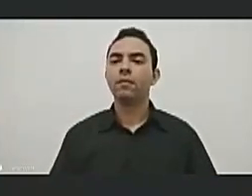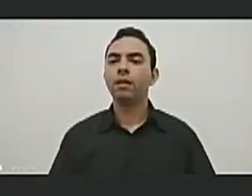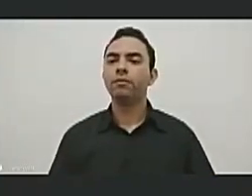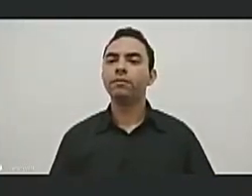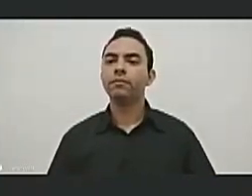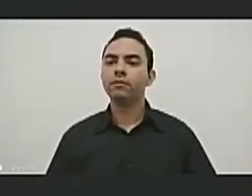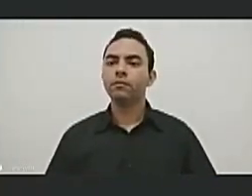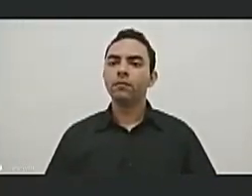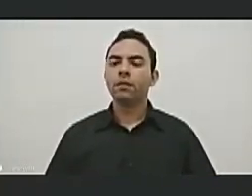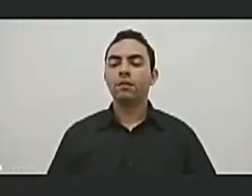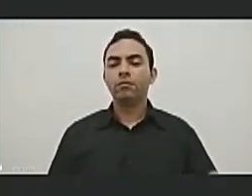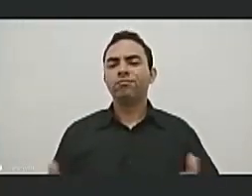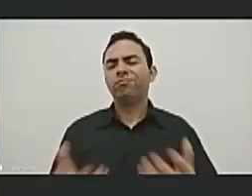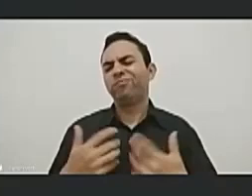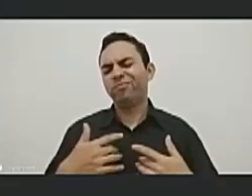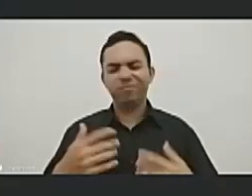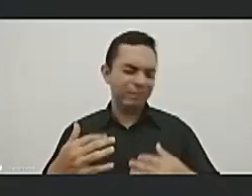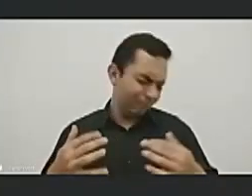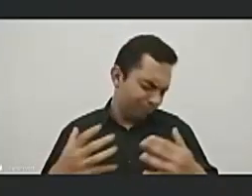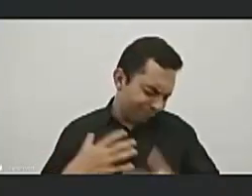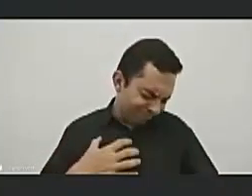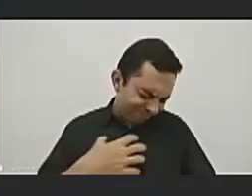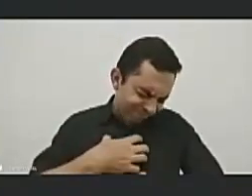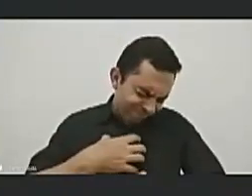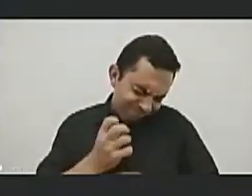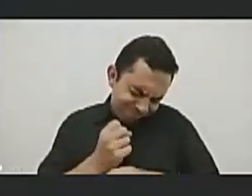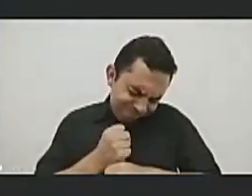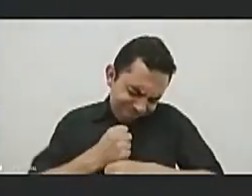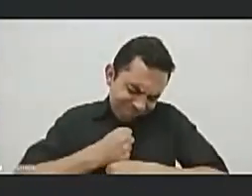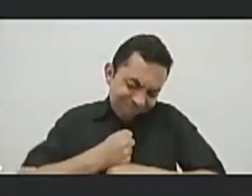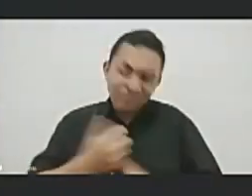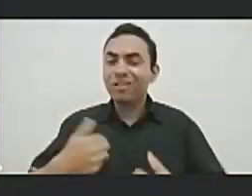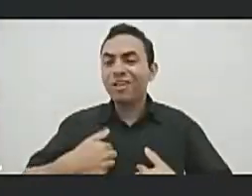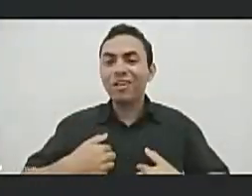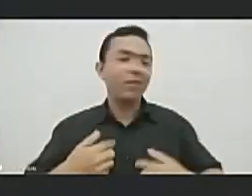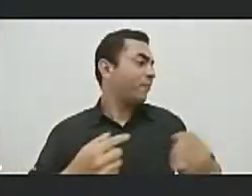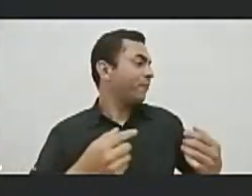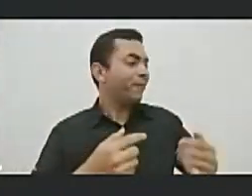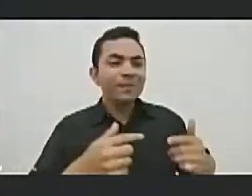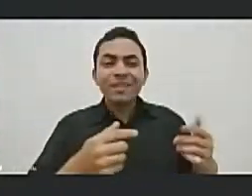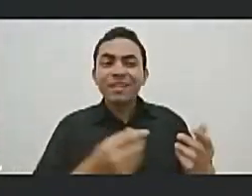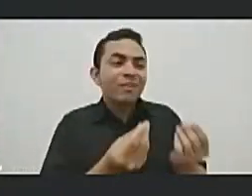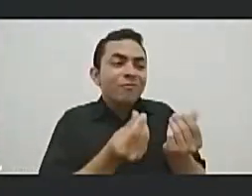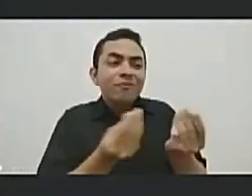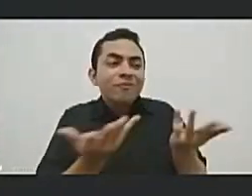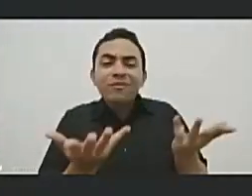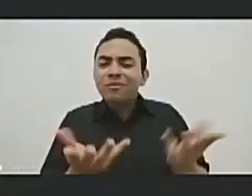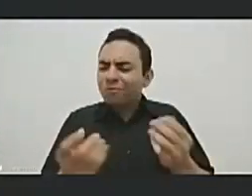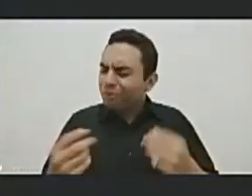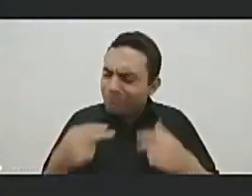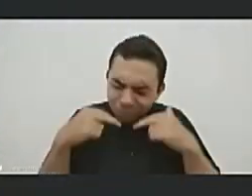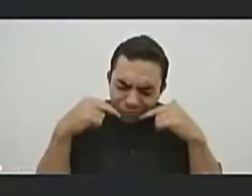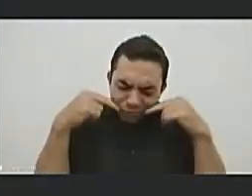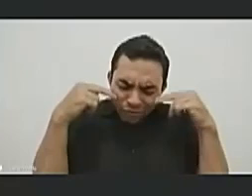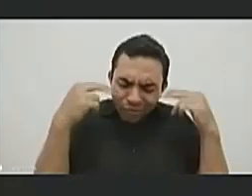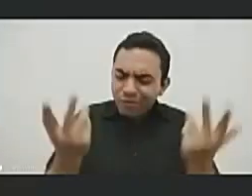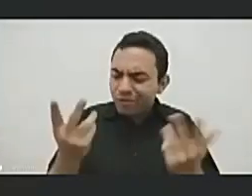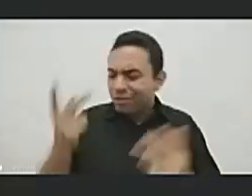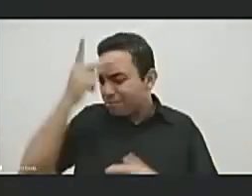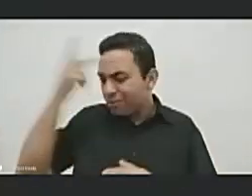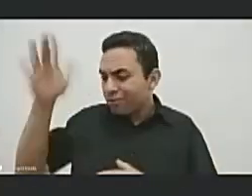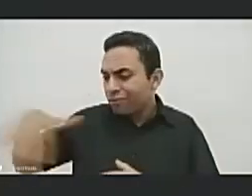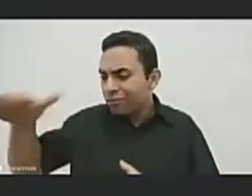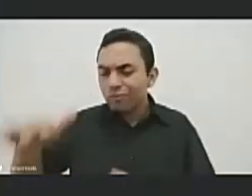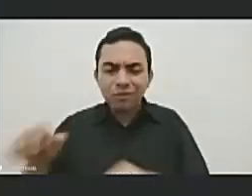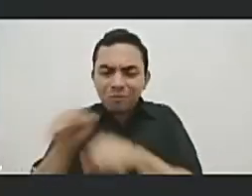vergonhoso eu ter que vir aqui me redimir de algo que a gente não deve eu acho vergonhoso as pessoas expor em suas